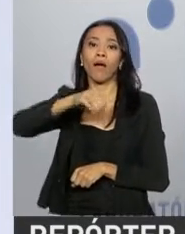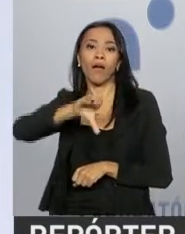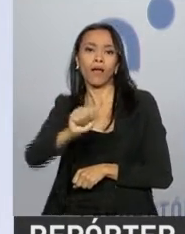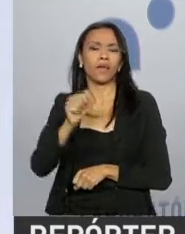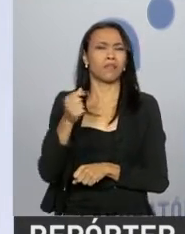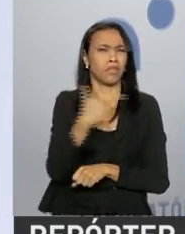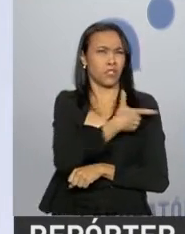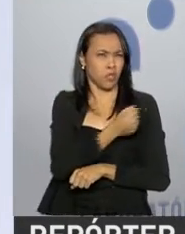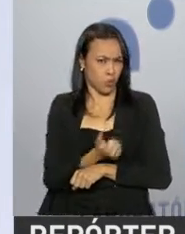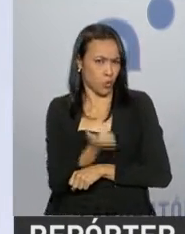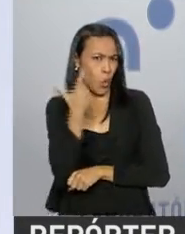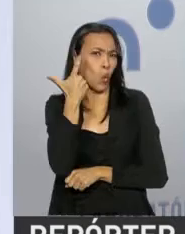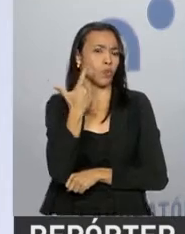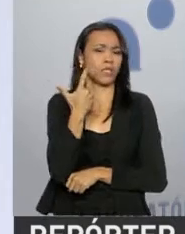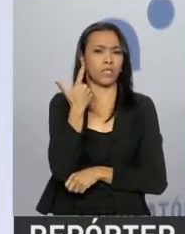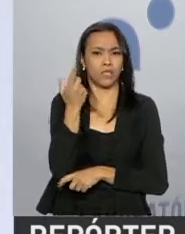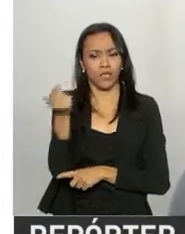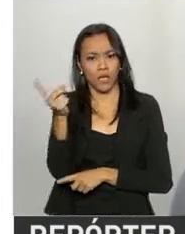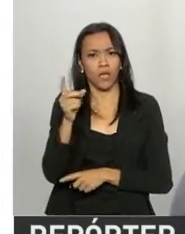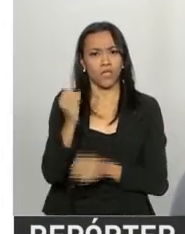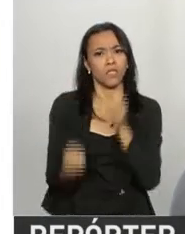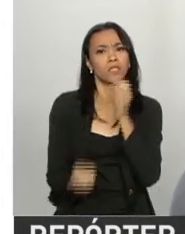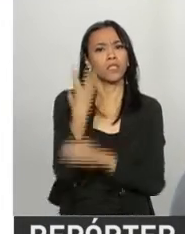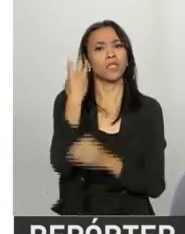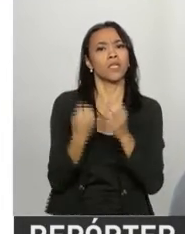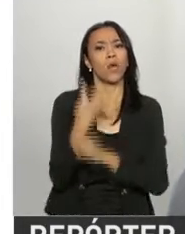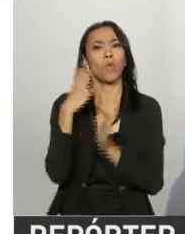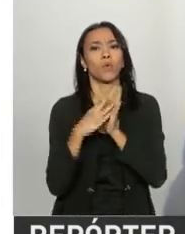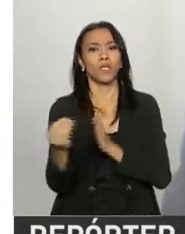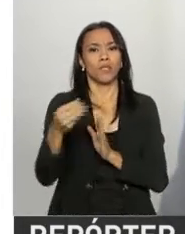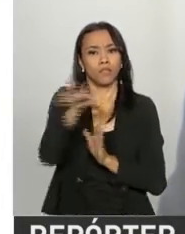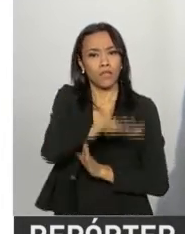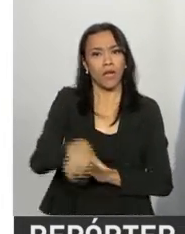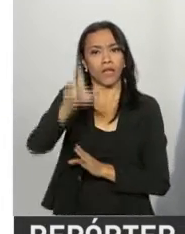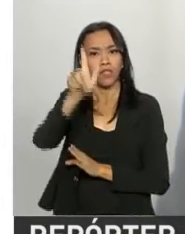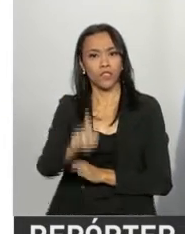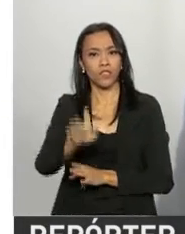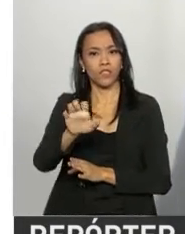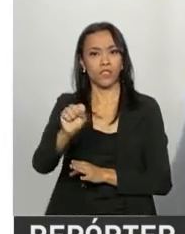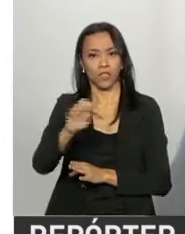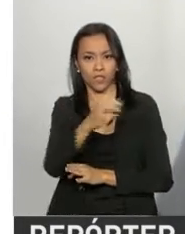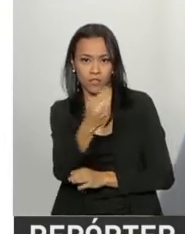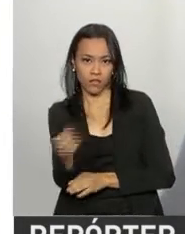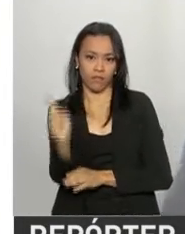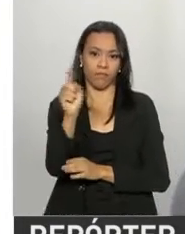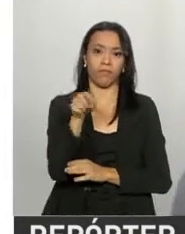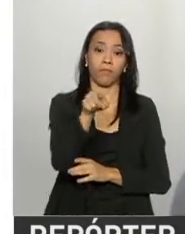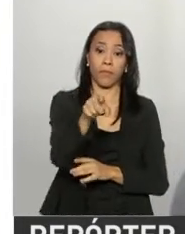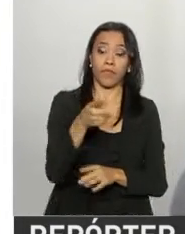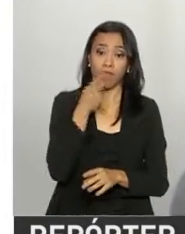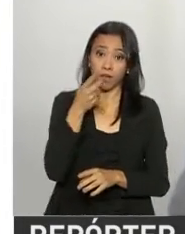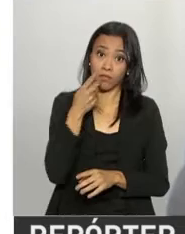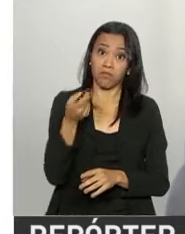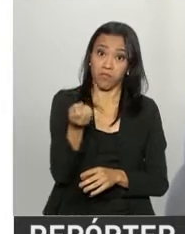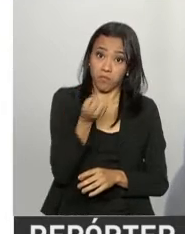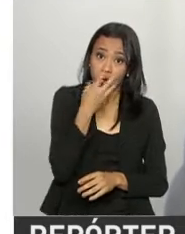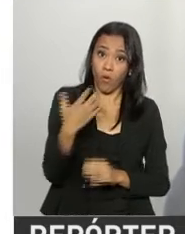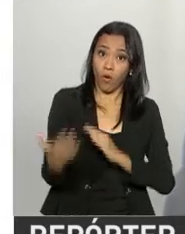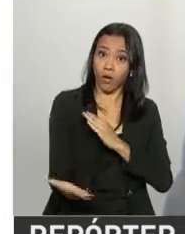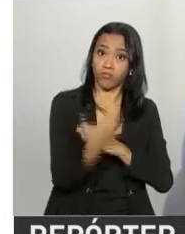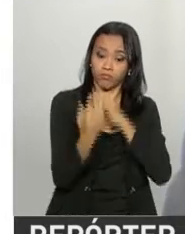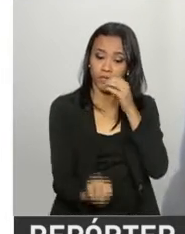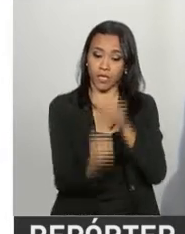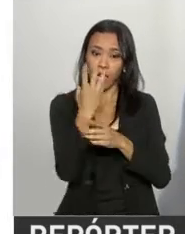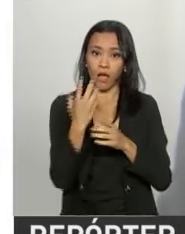projetos inovadores para a gestão pública. O Genova não poderia surgir em um momento mais propício para todos nós. De um